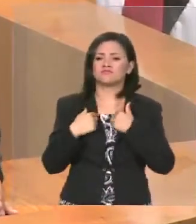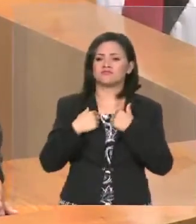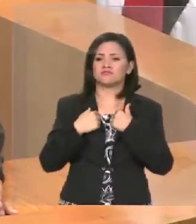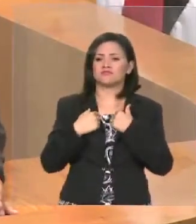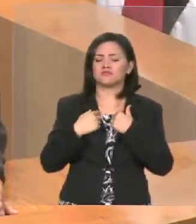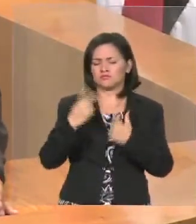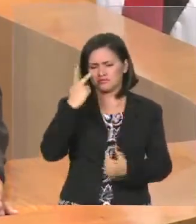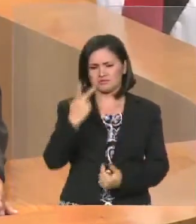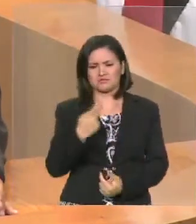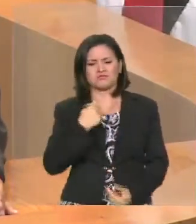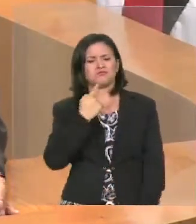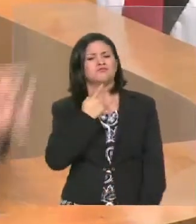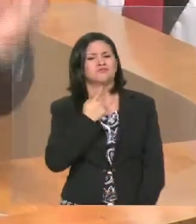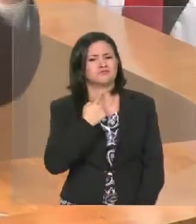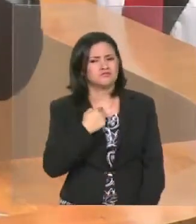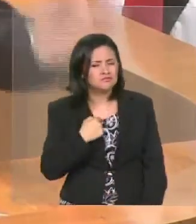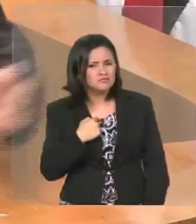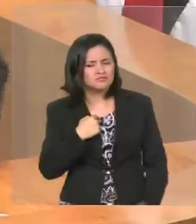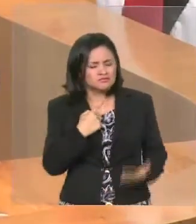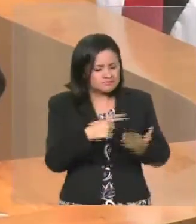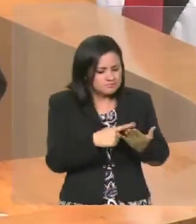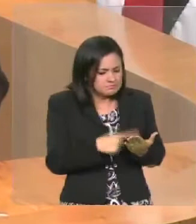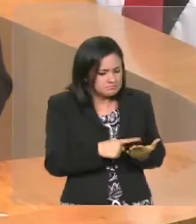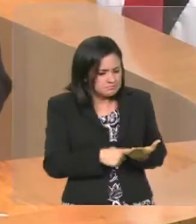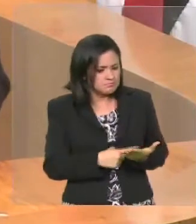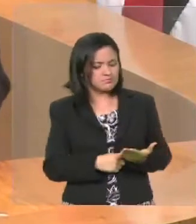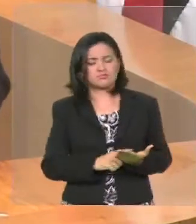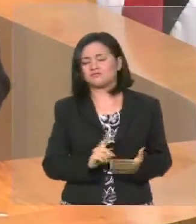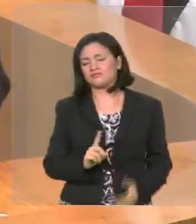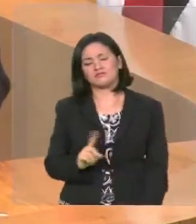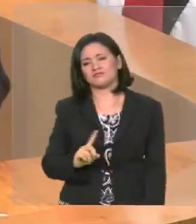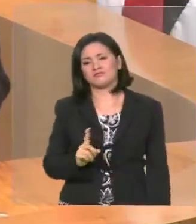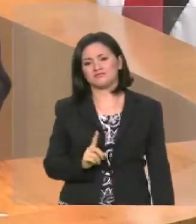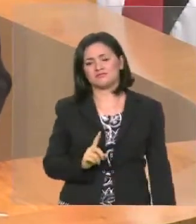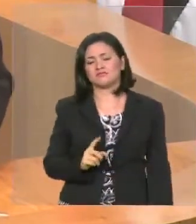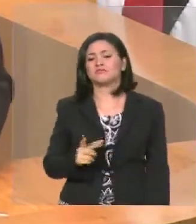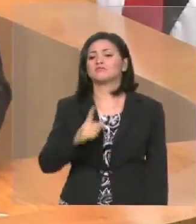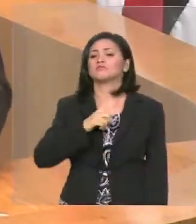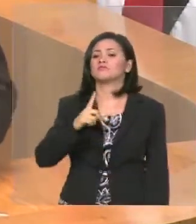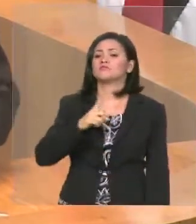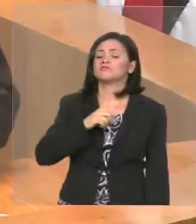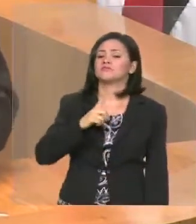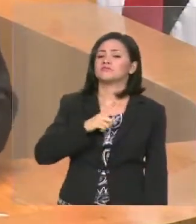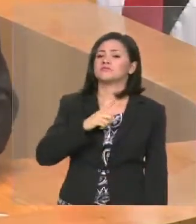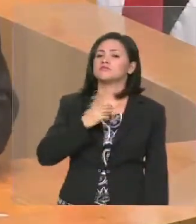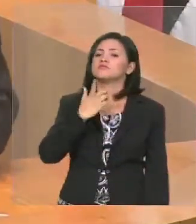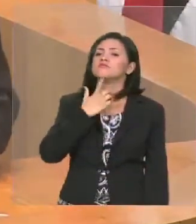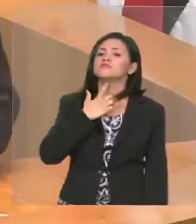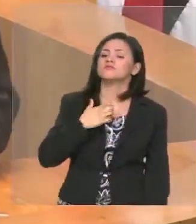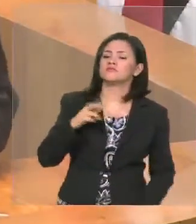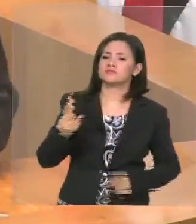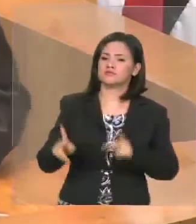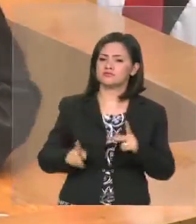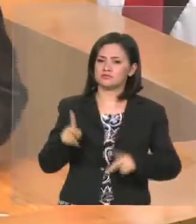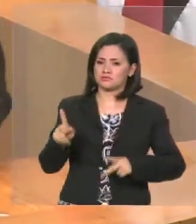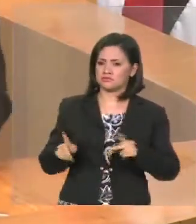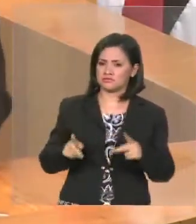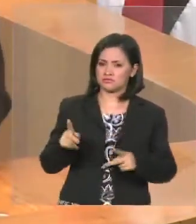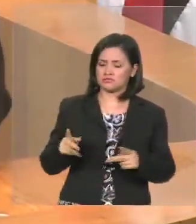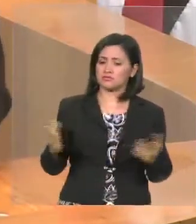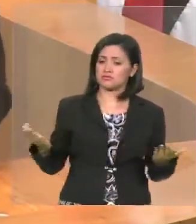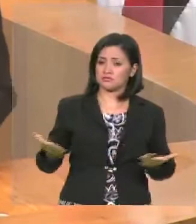gabinete político, mas sim de uma vontade popular. E eu tenho, na tarde de